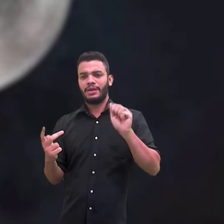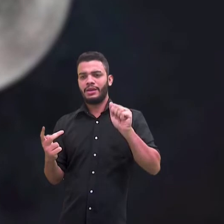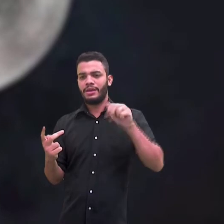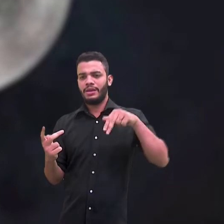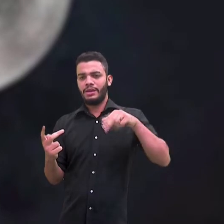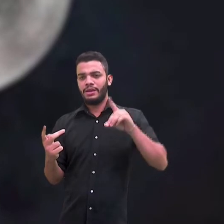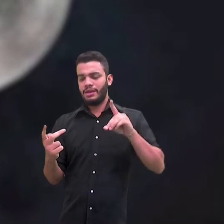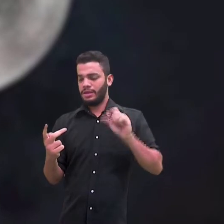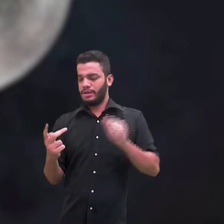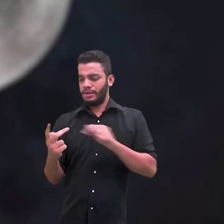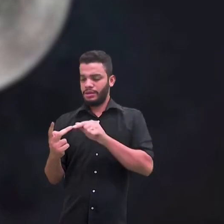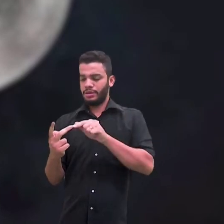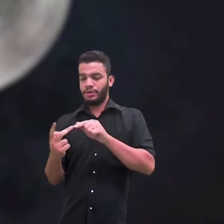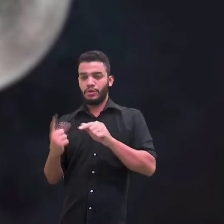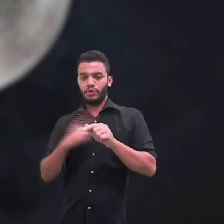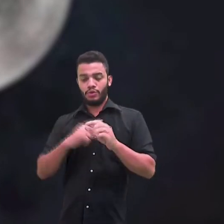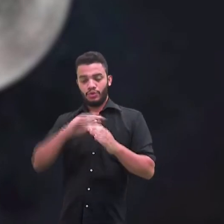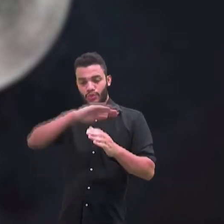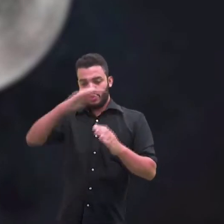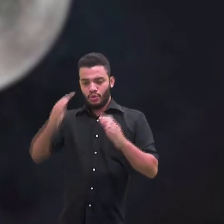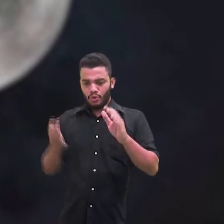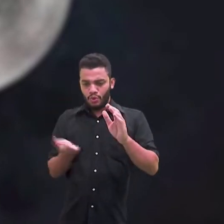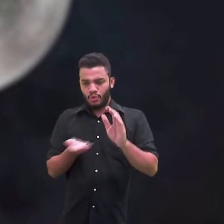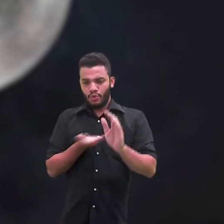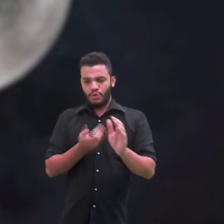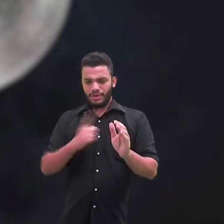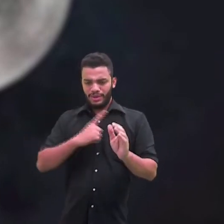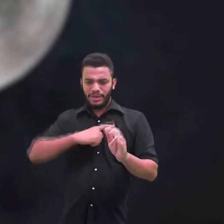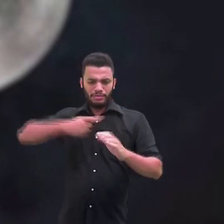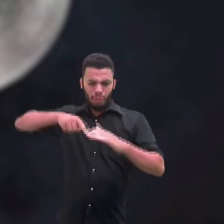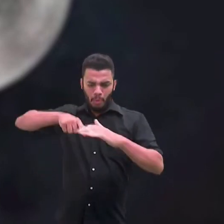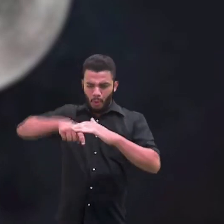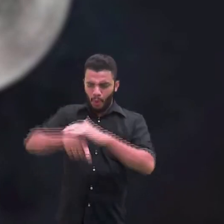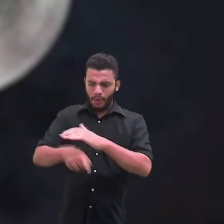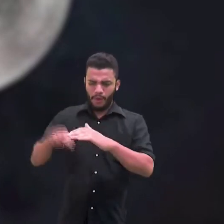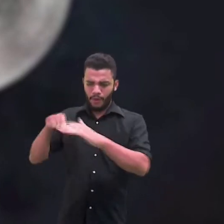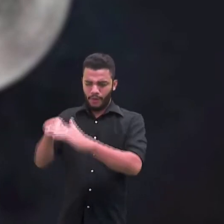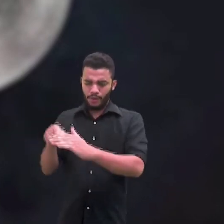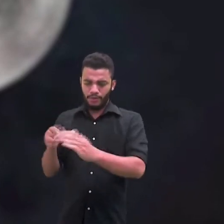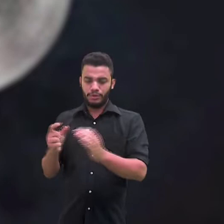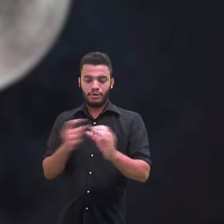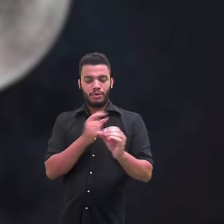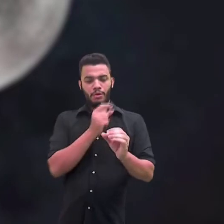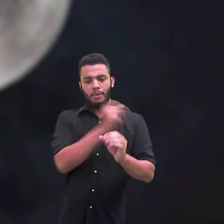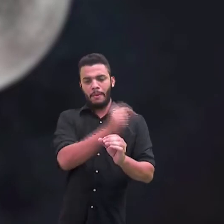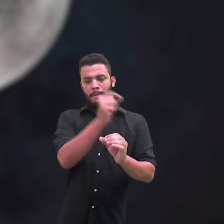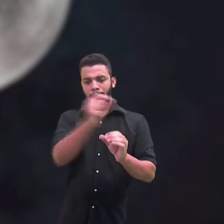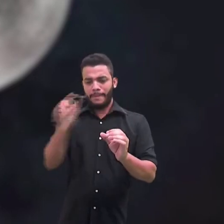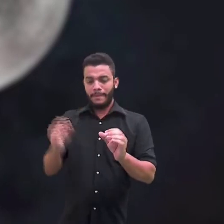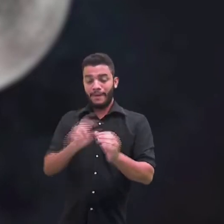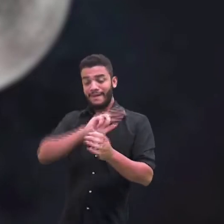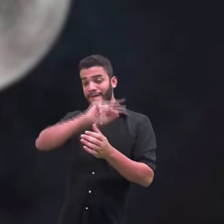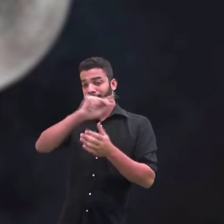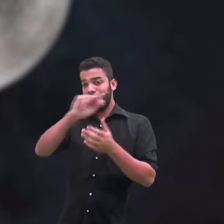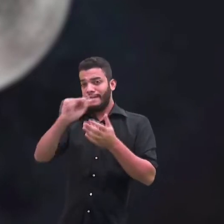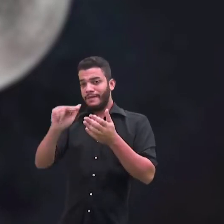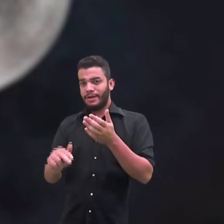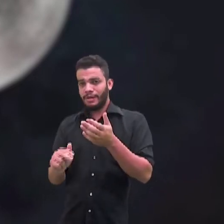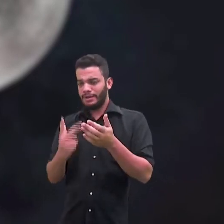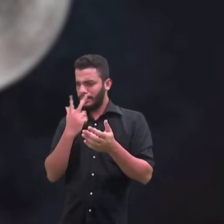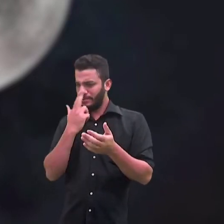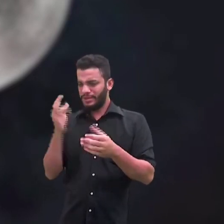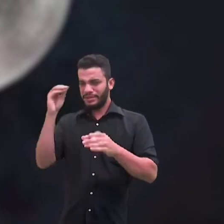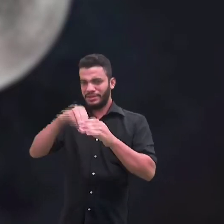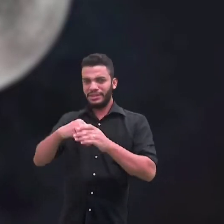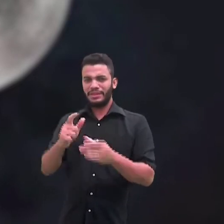extremamente acidentada, marcada pela presença de crateras e montanhas. Acredita-se que composta principalmente por gelo.